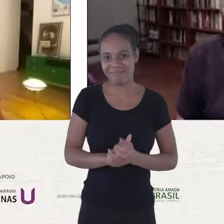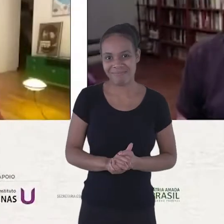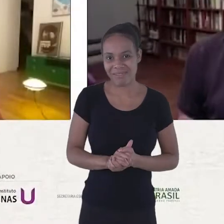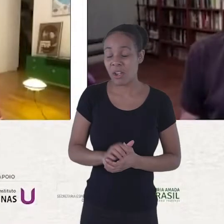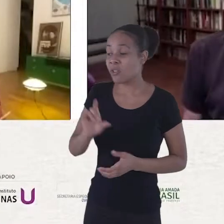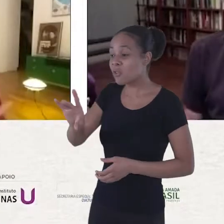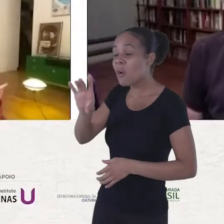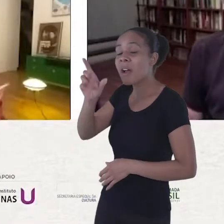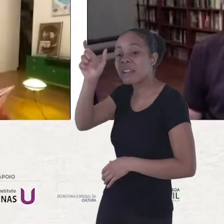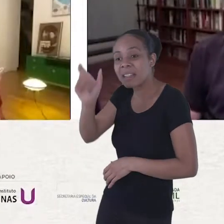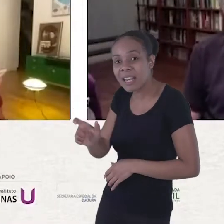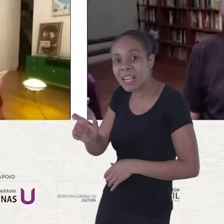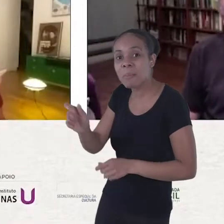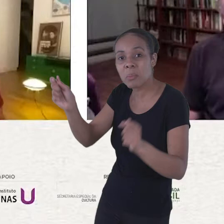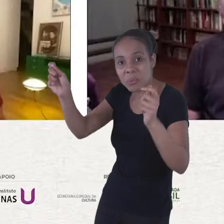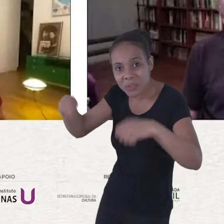mesmo.